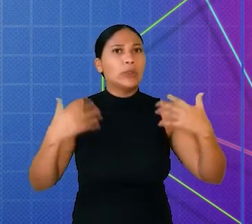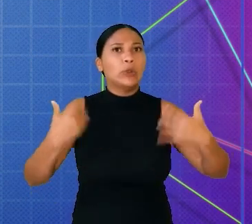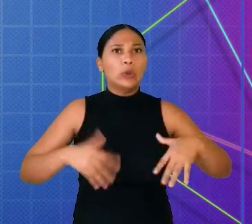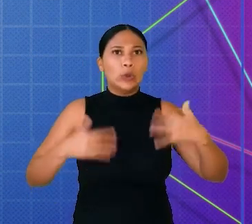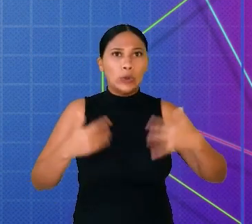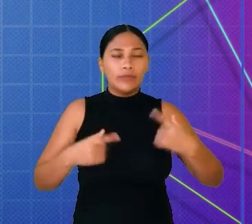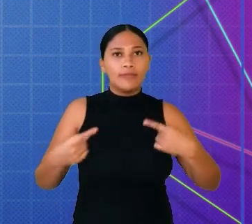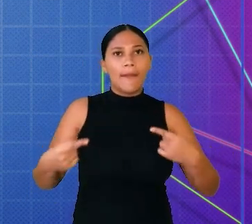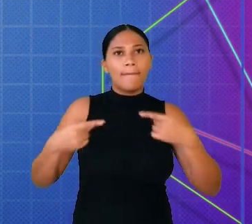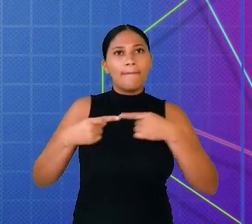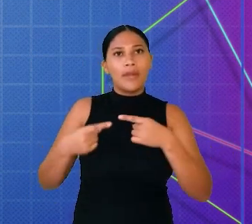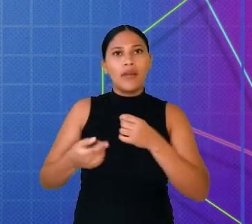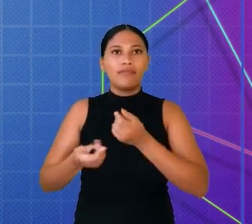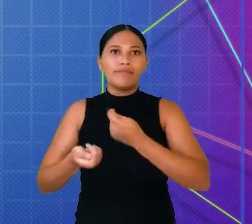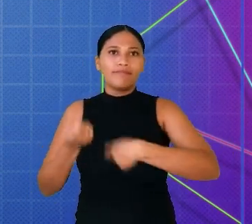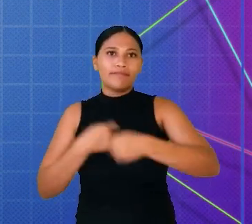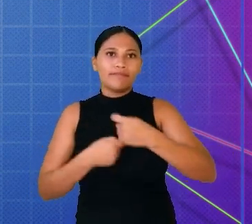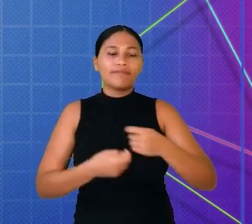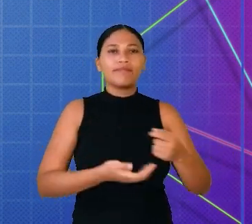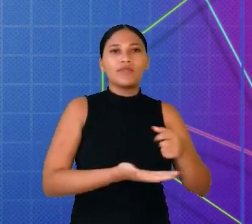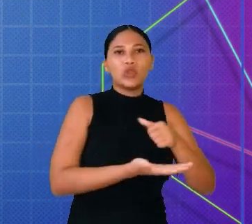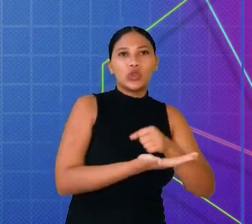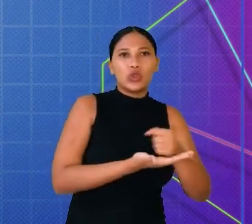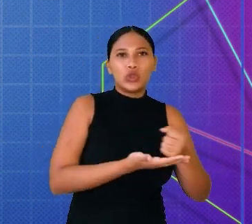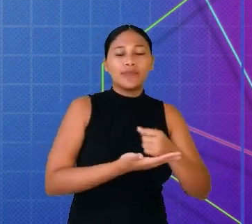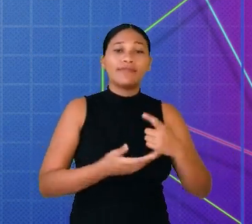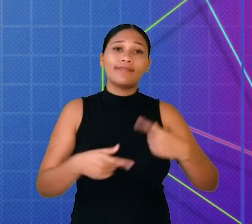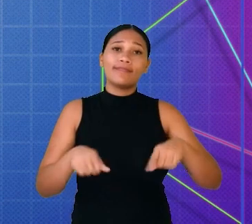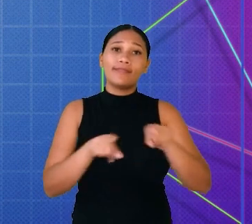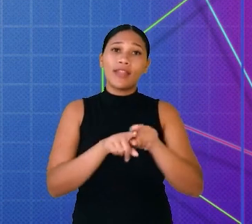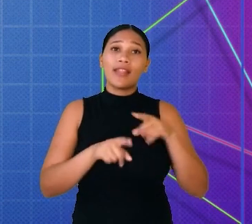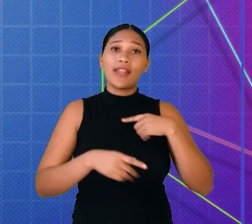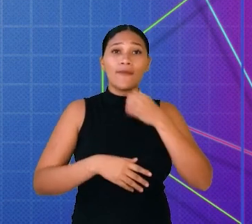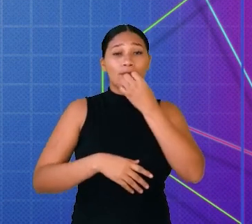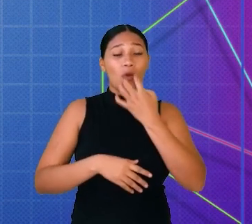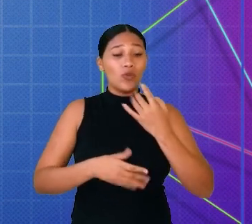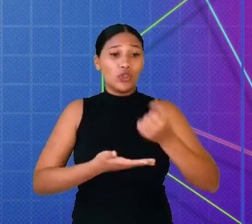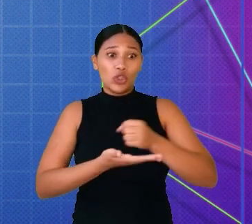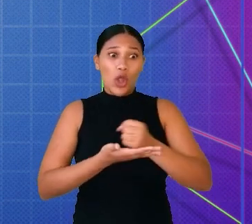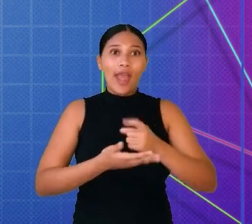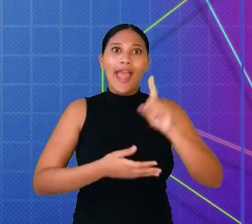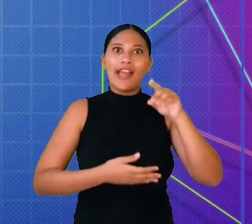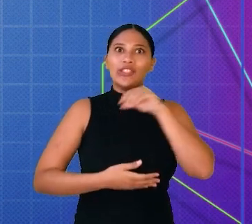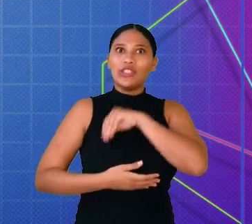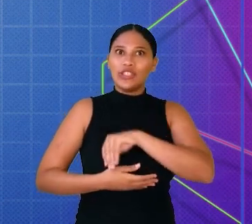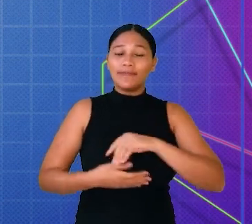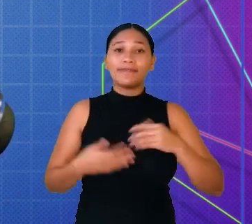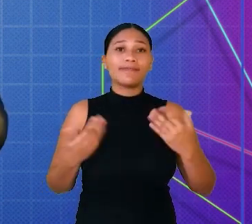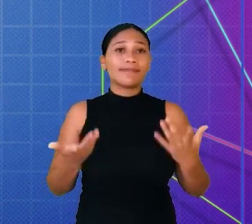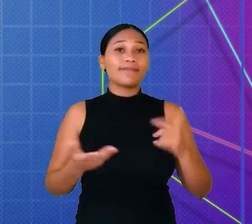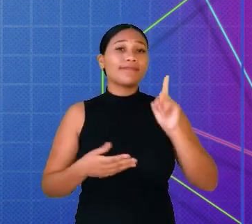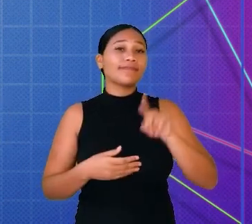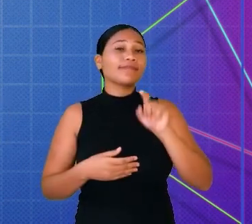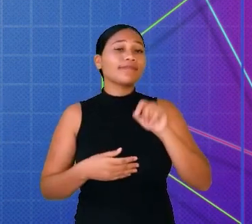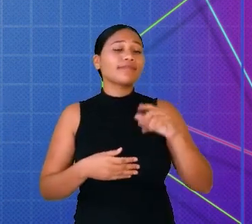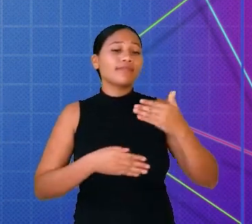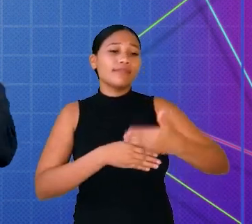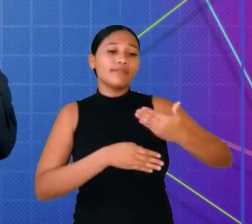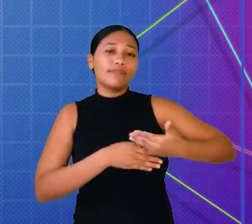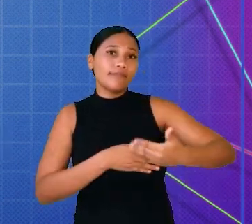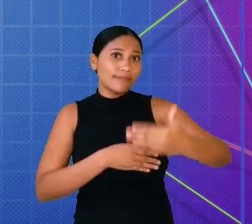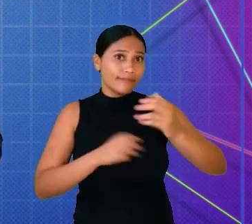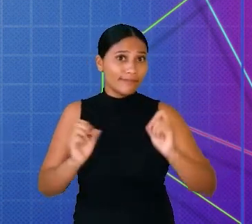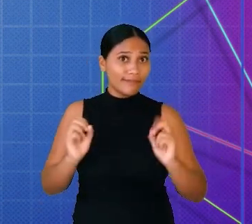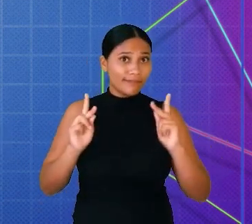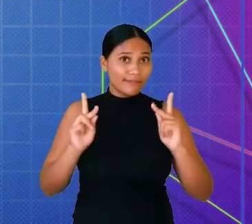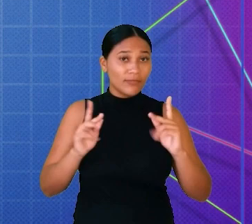alvoroço ultimamente conectando os jogos com o mercado financeiro e fazendo de verdade o tempo jogado valer dinheiro. Então, esse mercado é o que vai